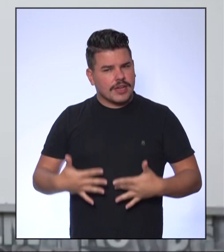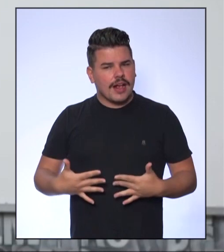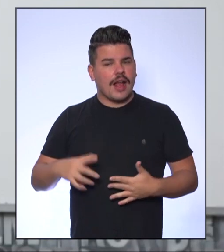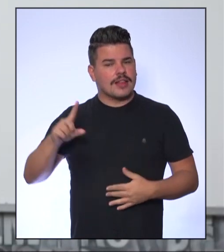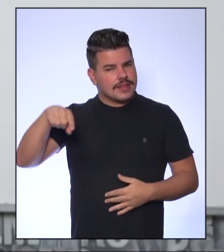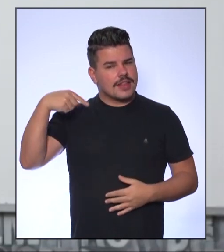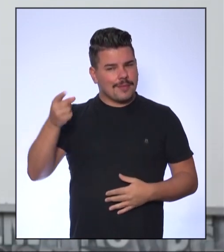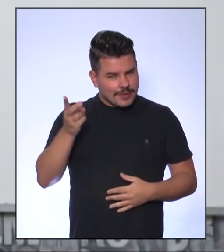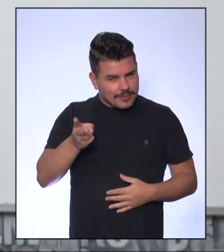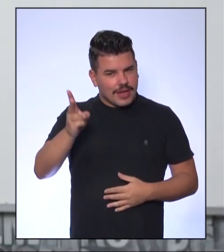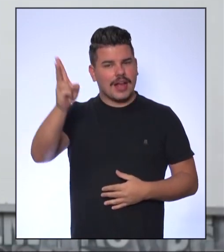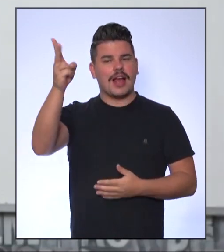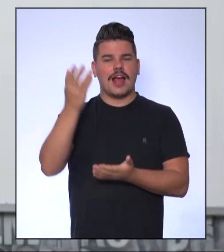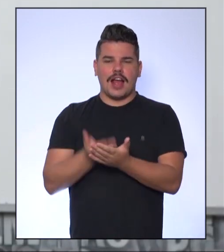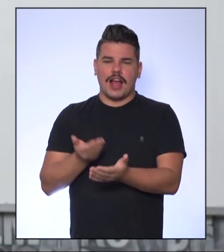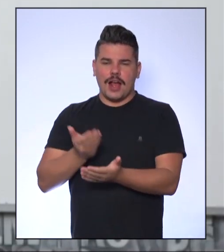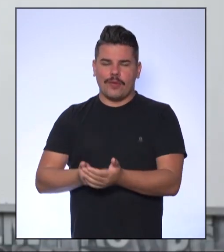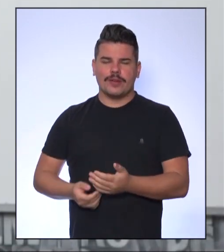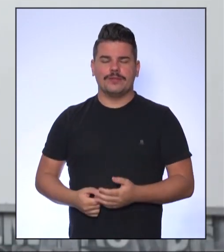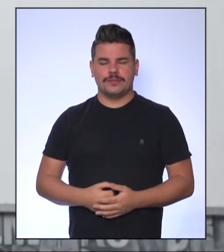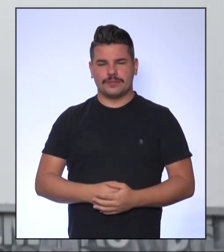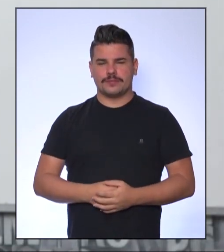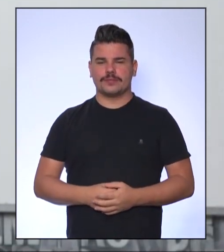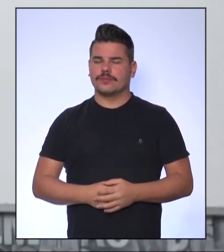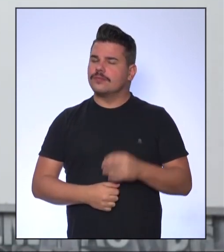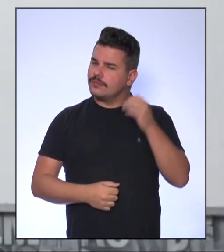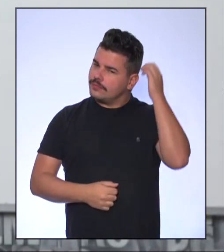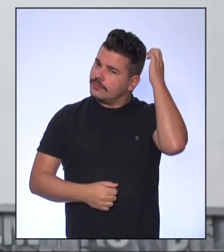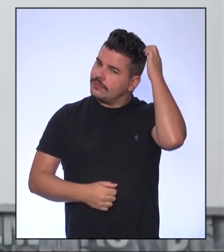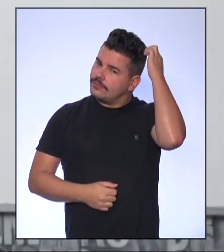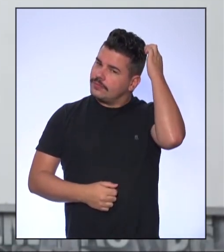continuar a nossa aula.